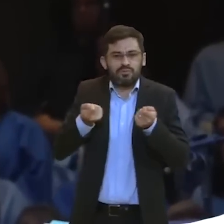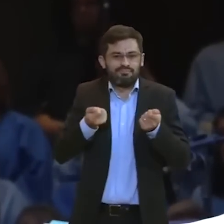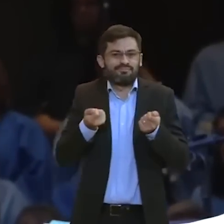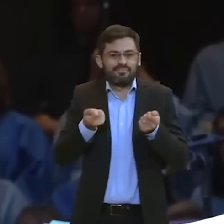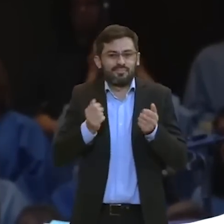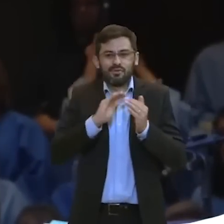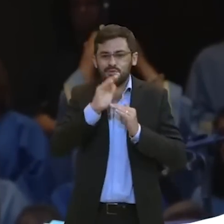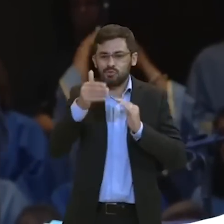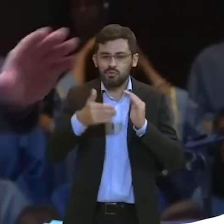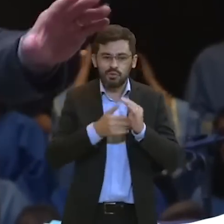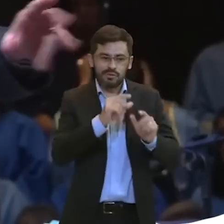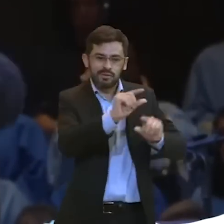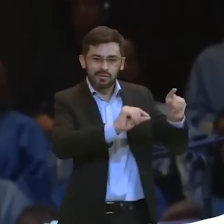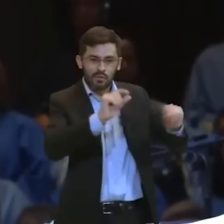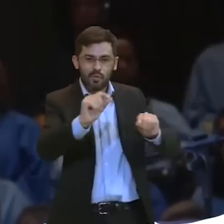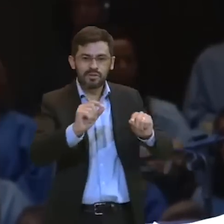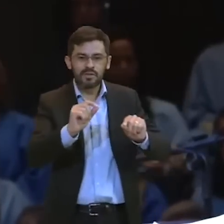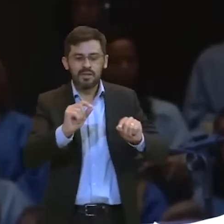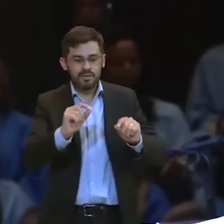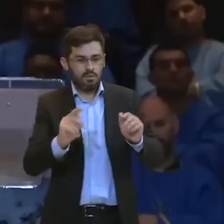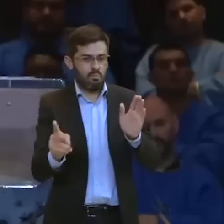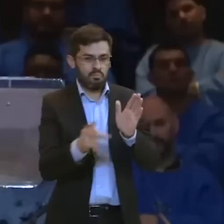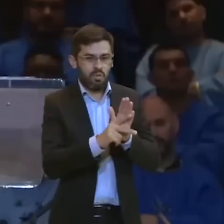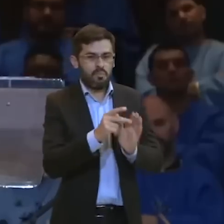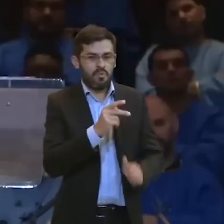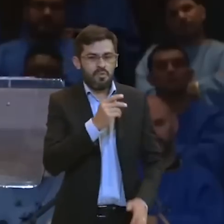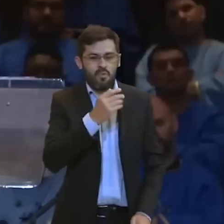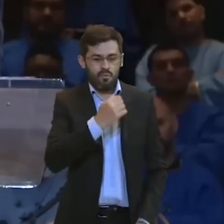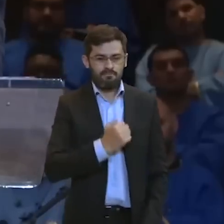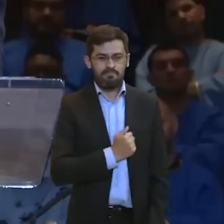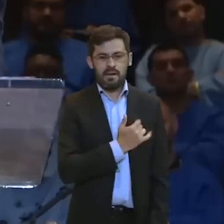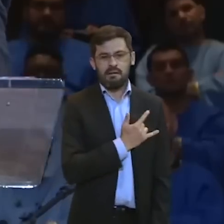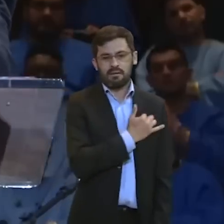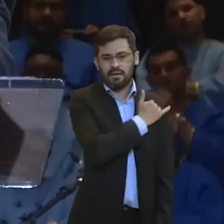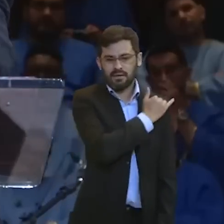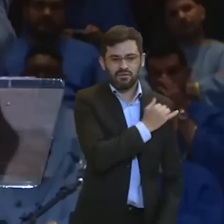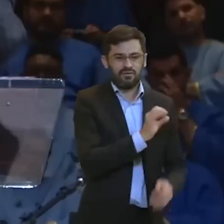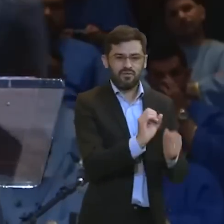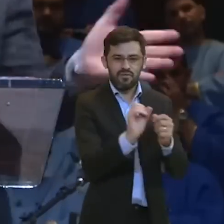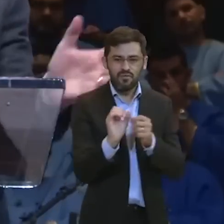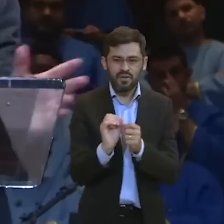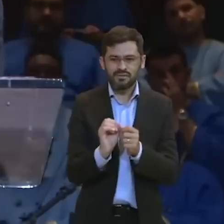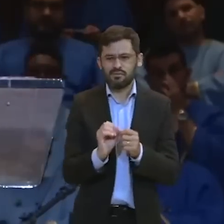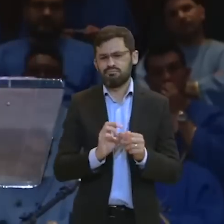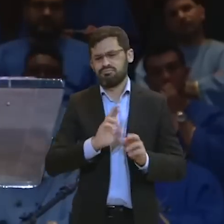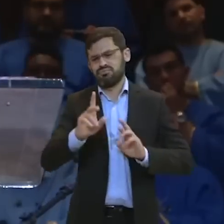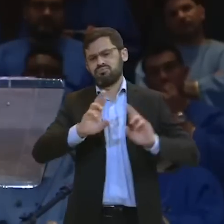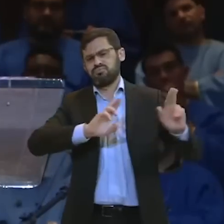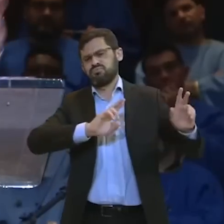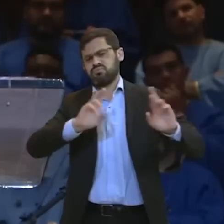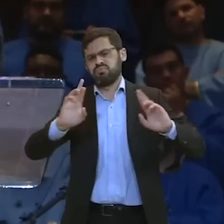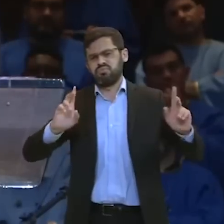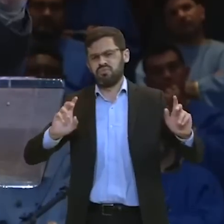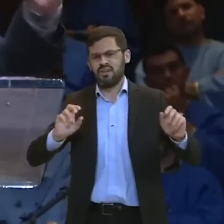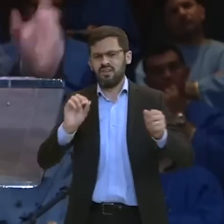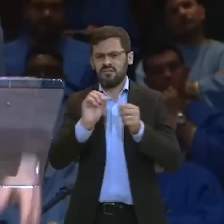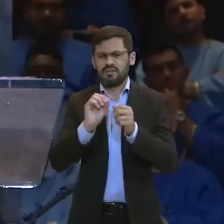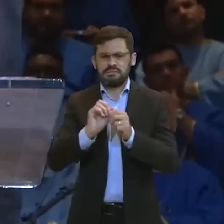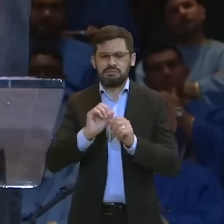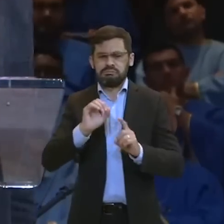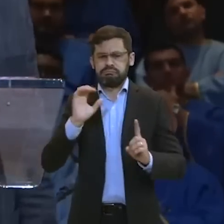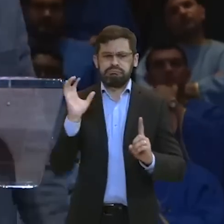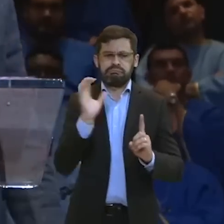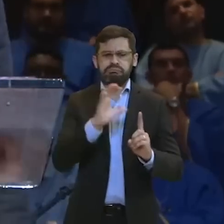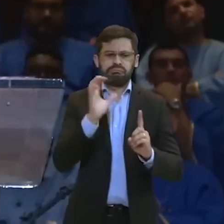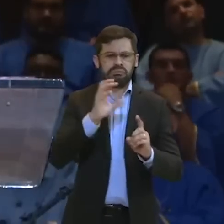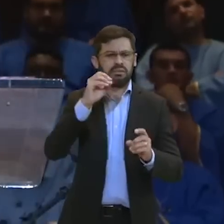movimento. Os pró-Assíria, os pró-Síria, os pró qualquer outra coisa, fazendo pressão dentro